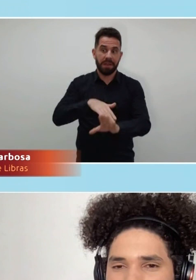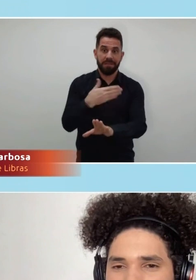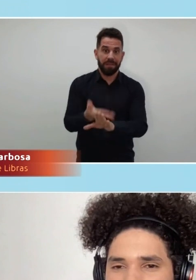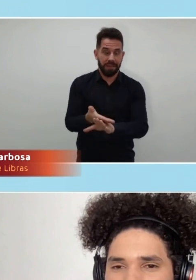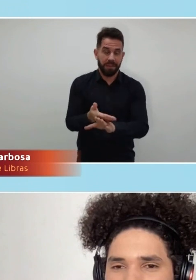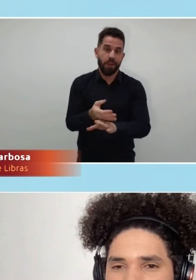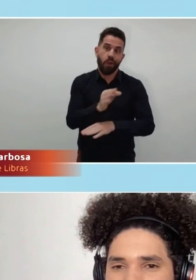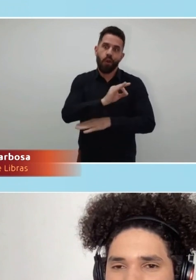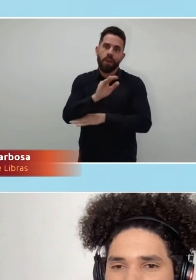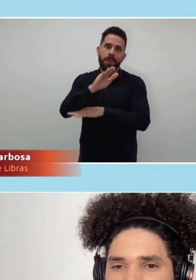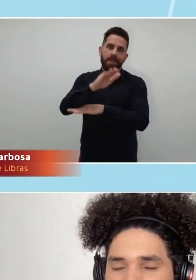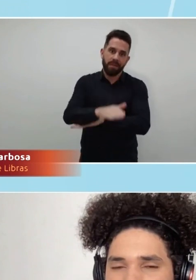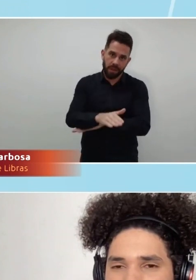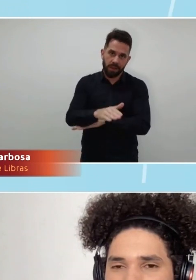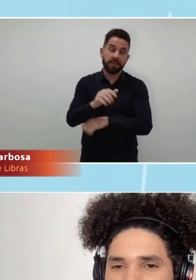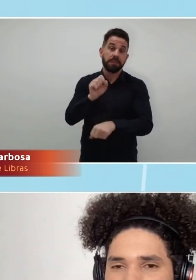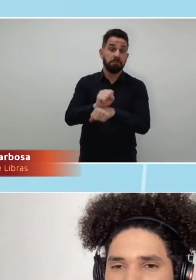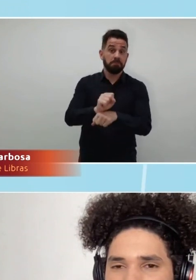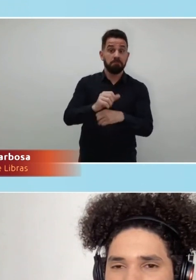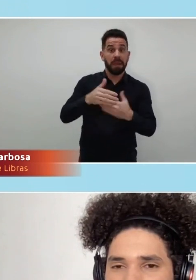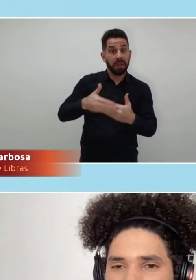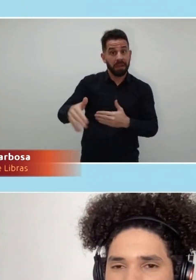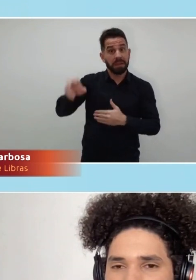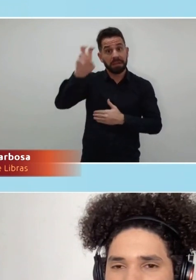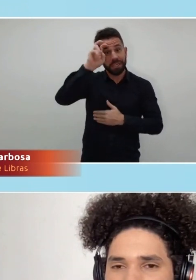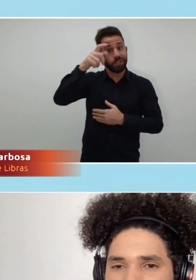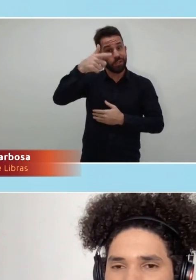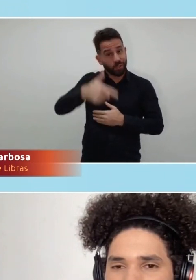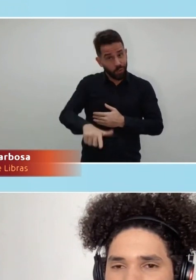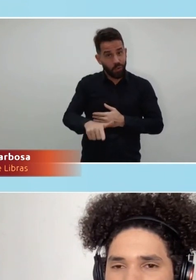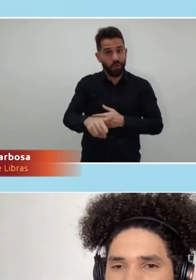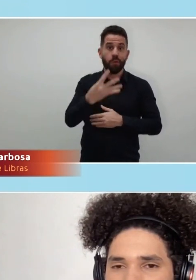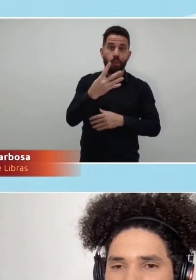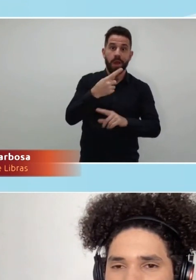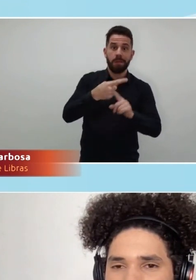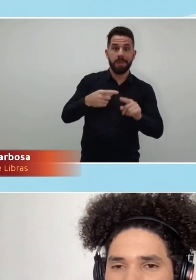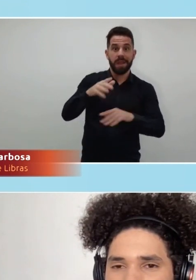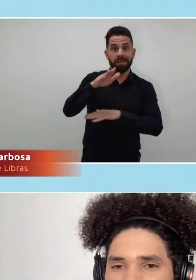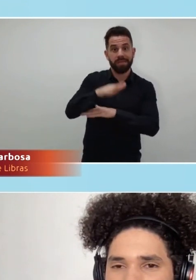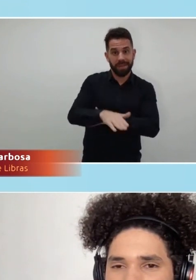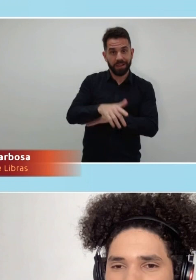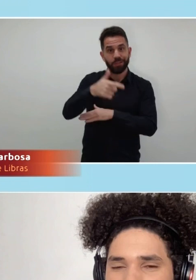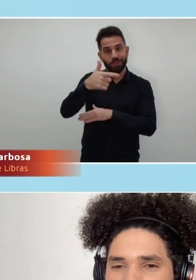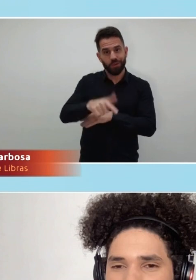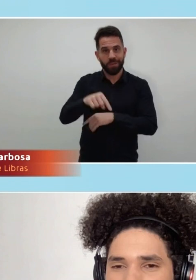e te espero na próxima quinta-feira, a partir das 4h30 da tarde, aqui na TV UFG. Até lá!